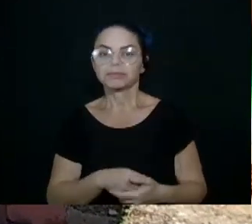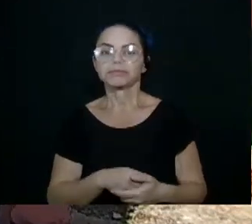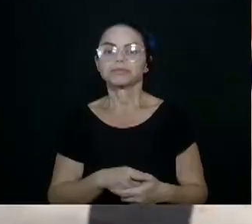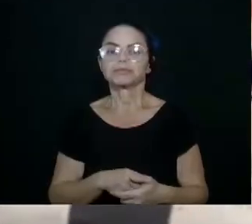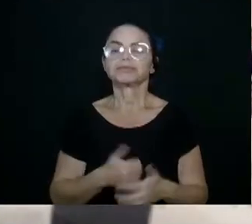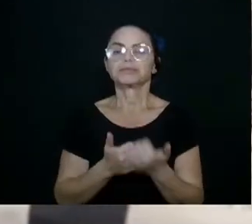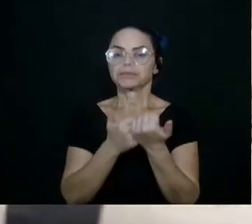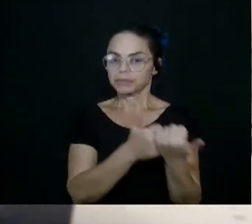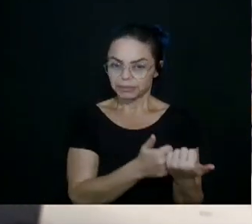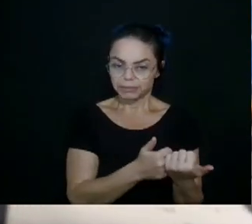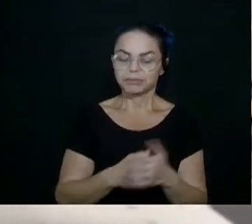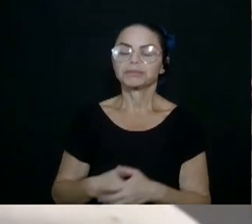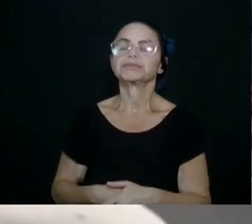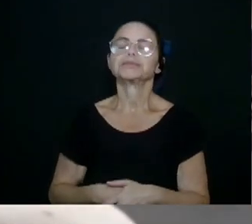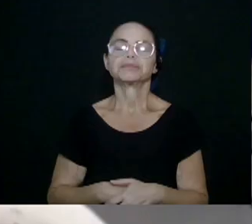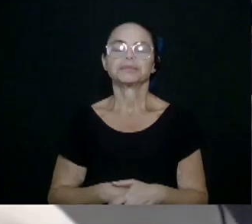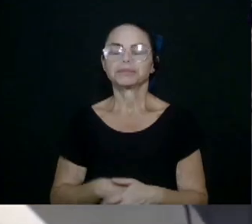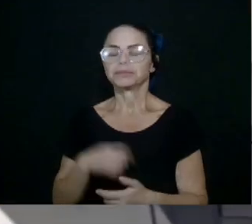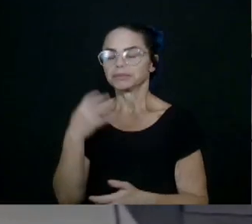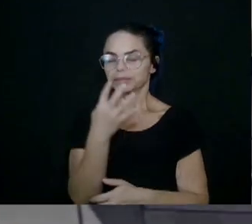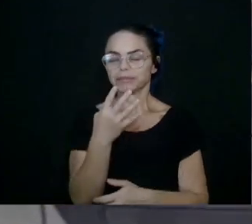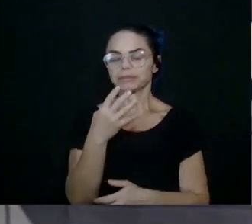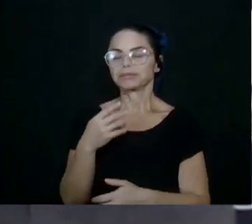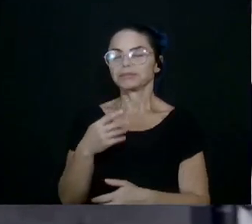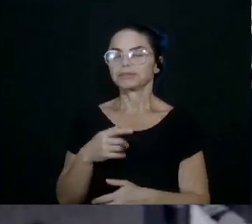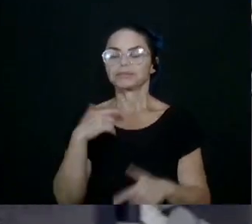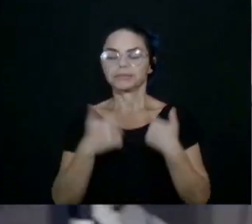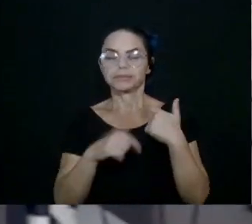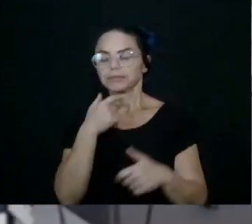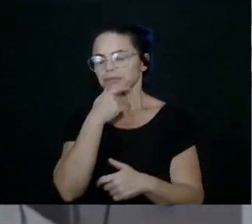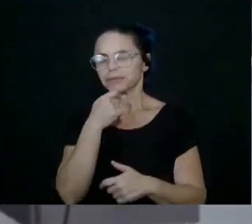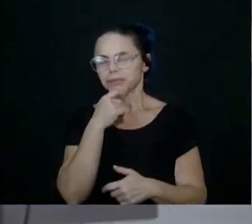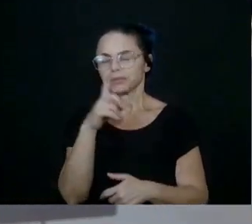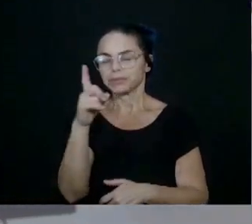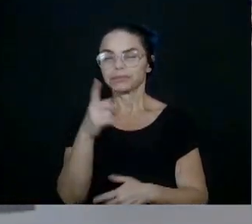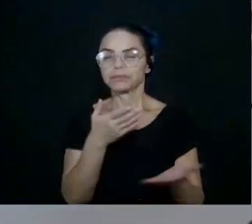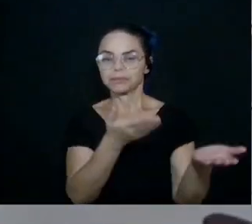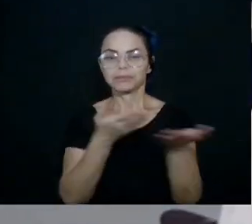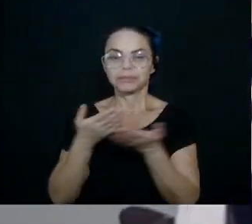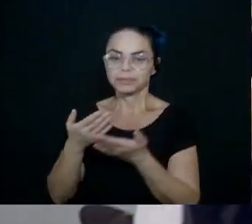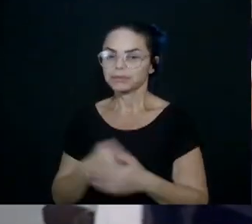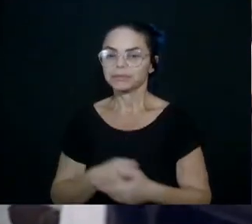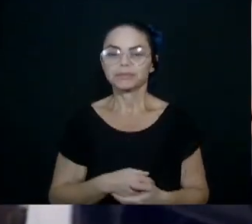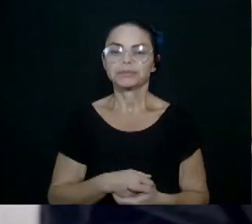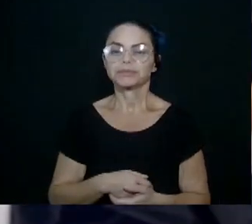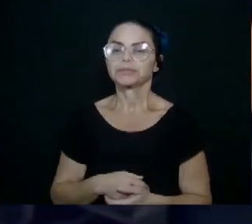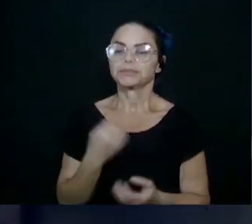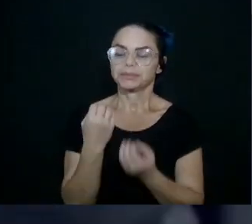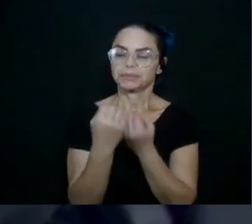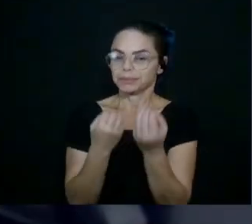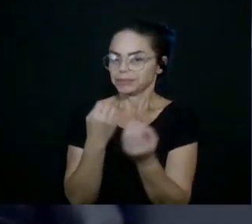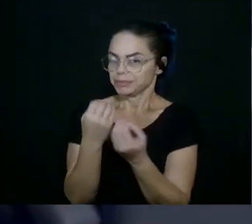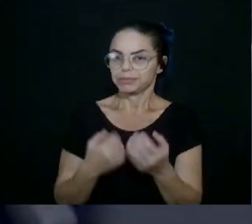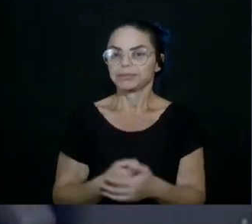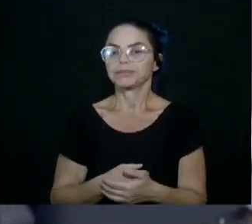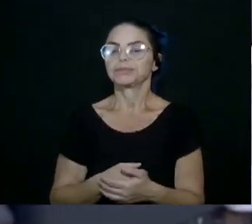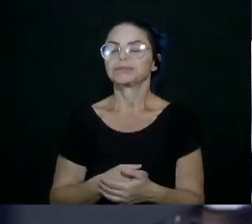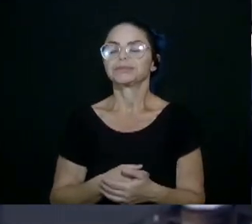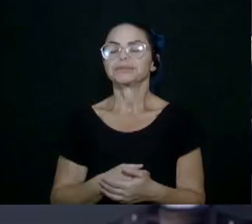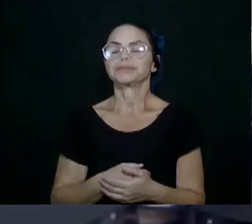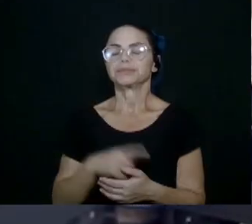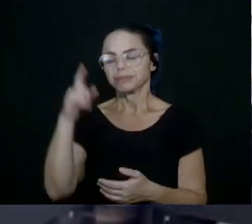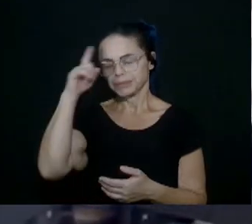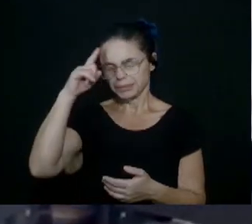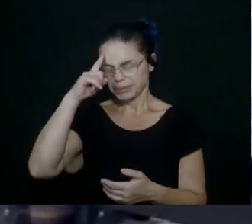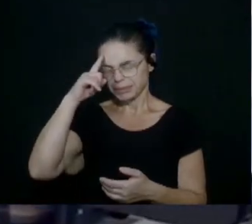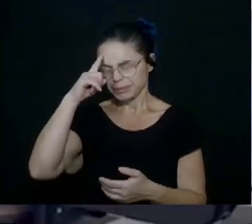isso. Hoje somos 4 barbeiros e uma recepcionista. Sim. E como é essa rotina? E,